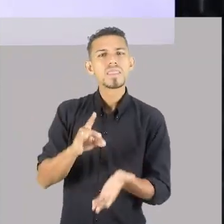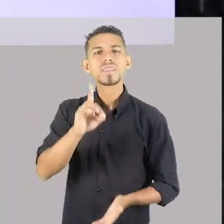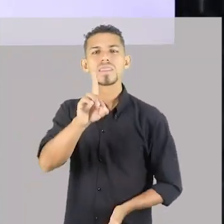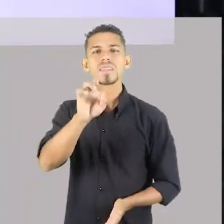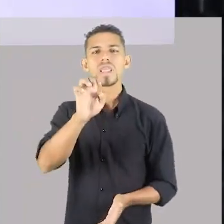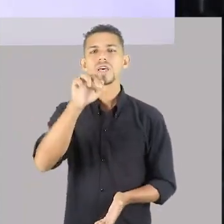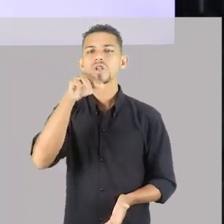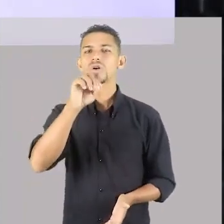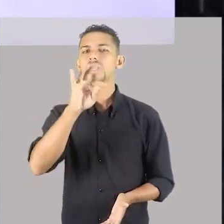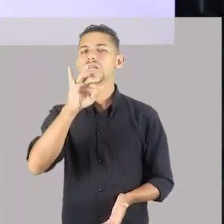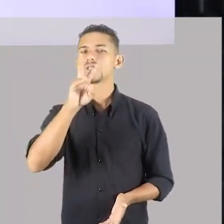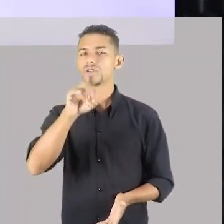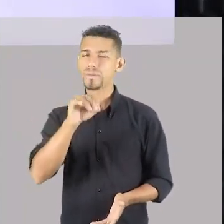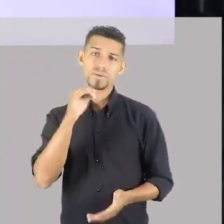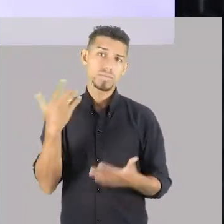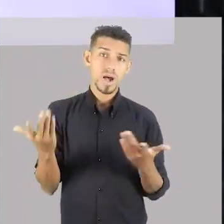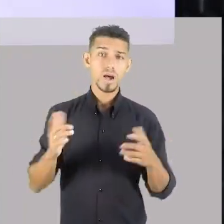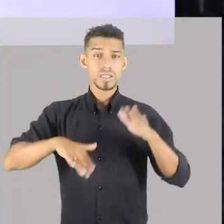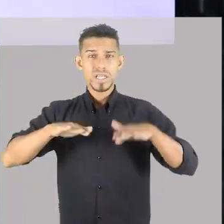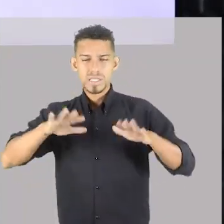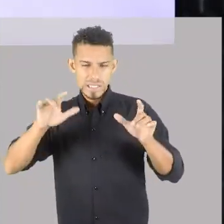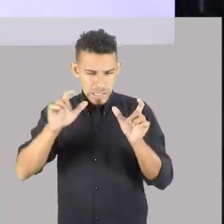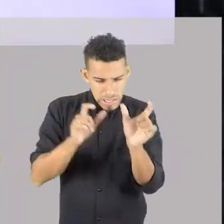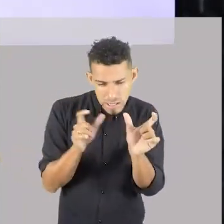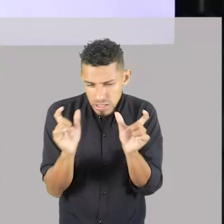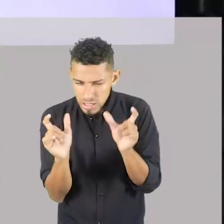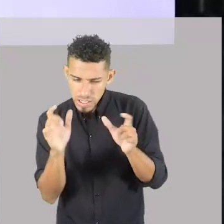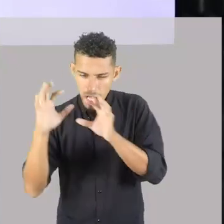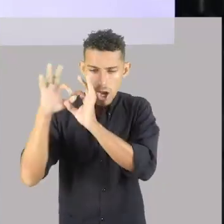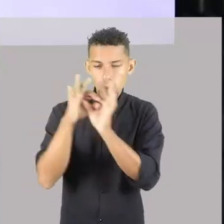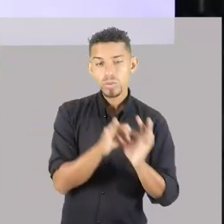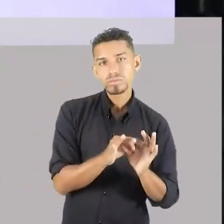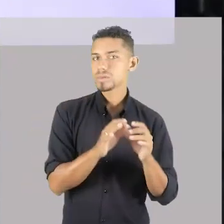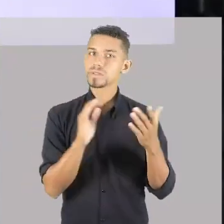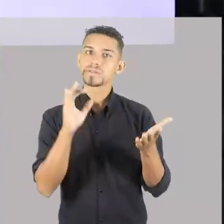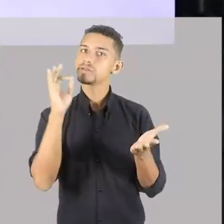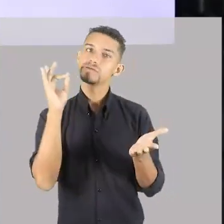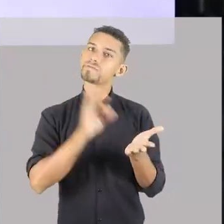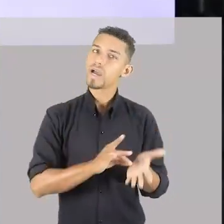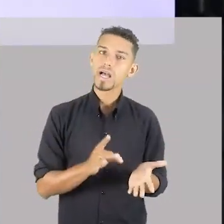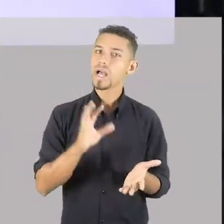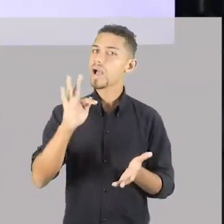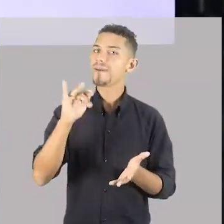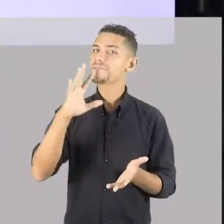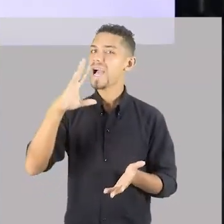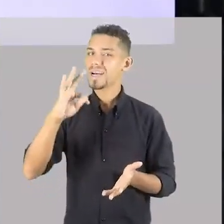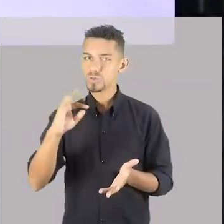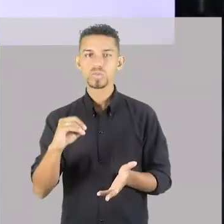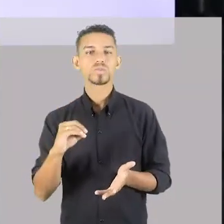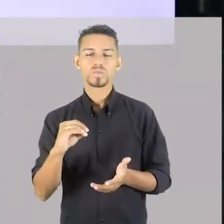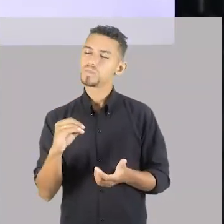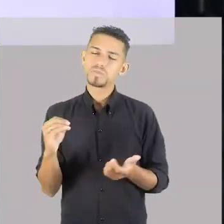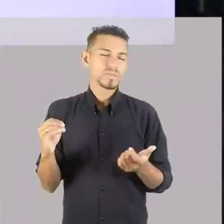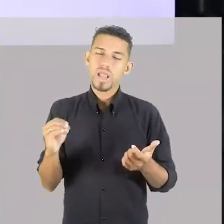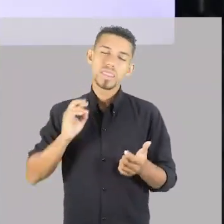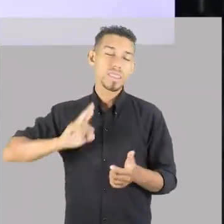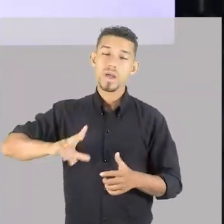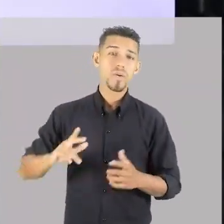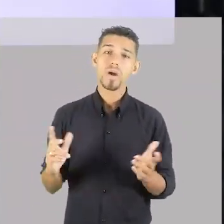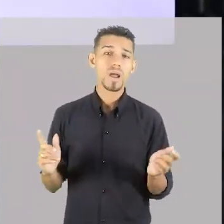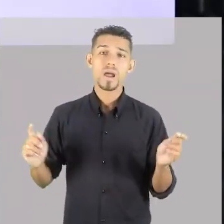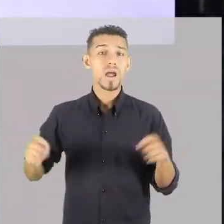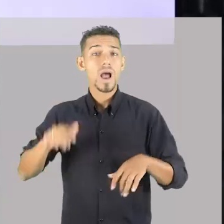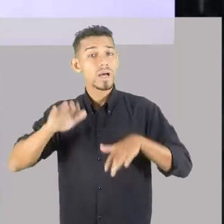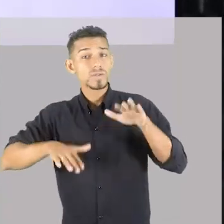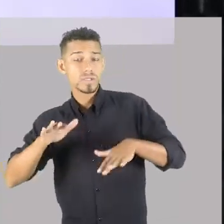denotativo, certo? E queremos encaixar num contexto de fato, num contexto real. E muitas vezes nós estamos ali